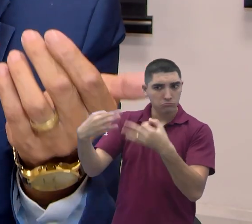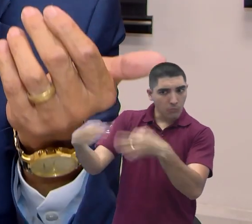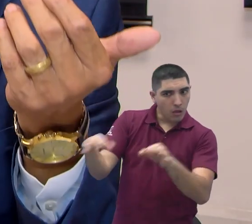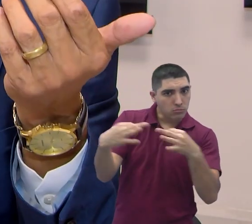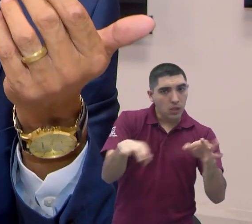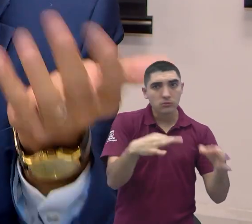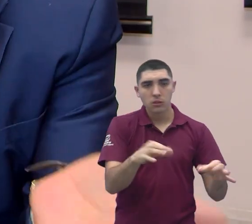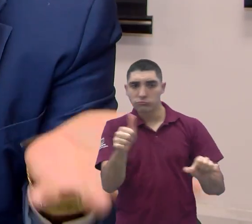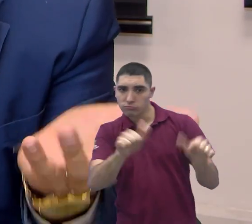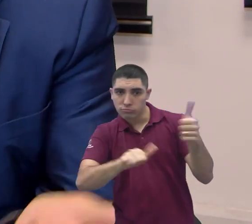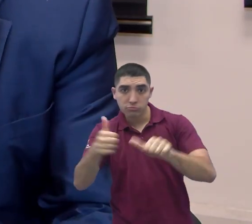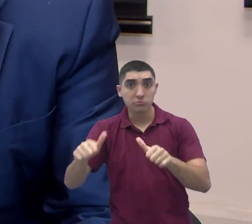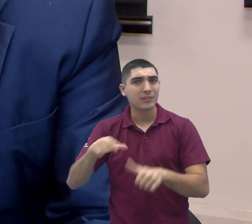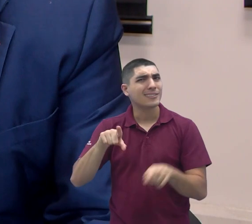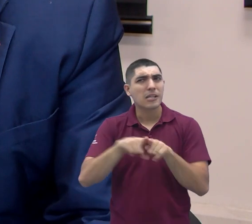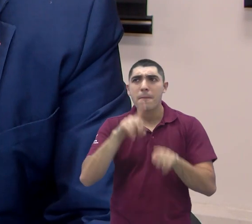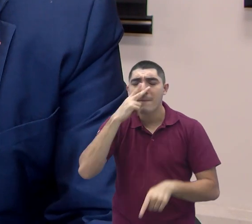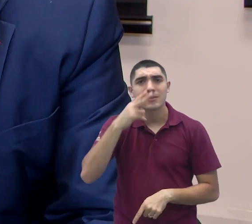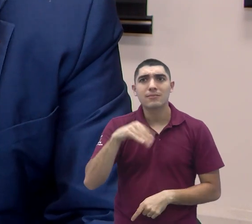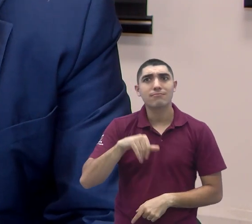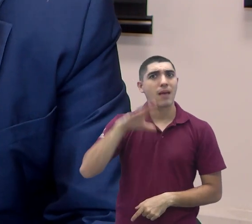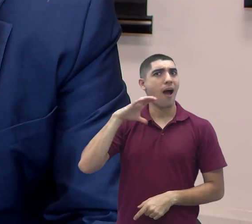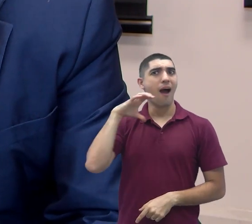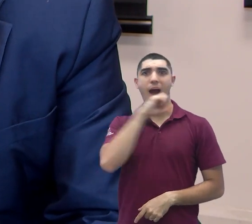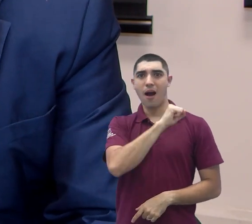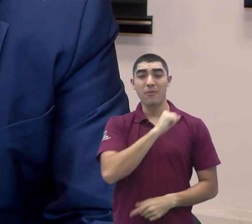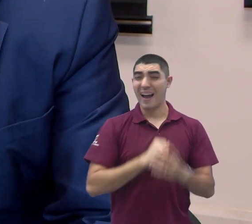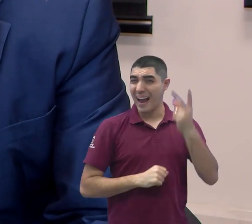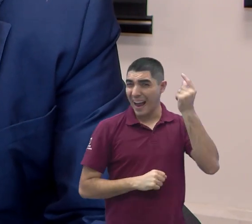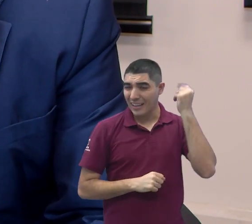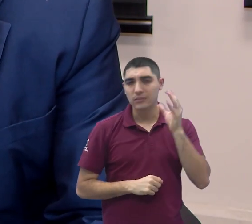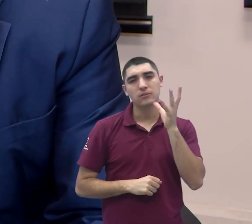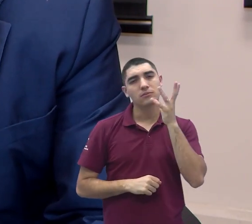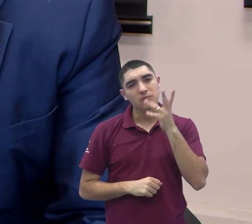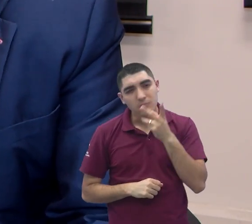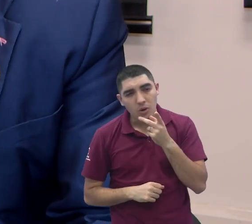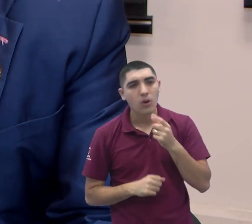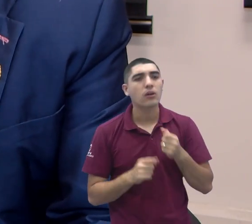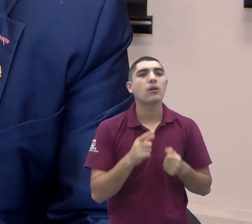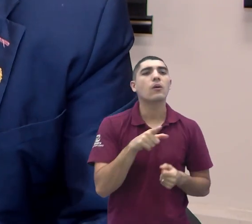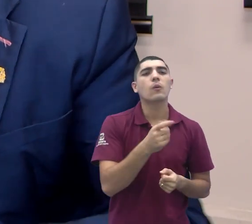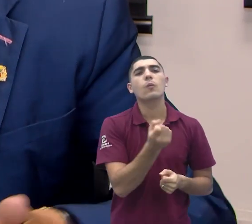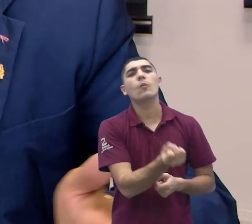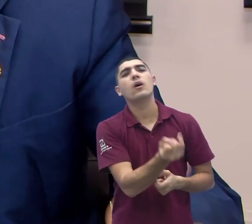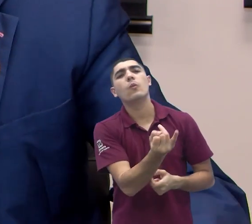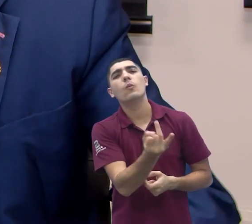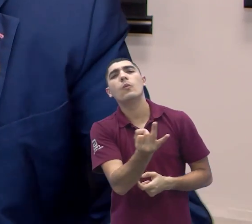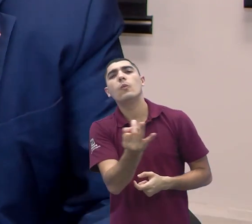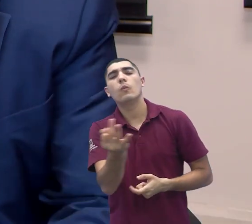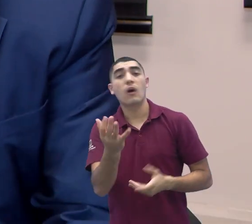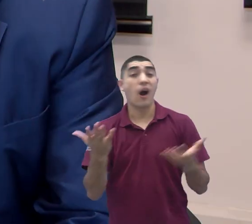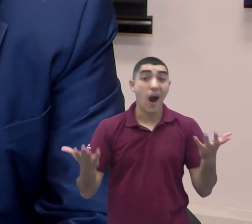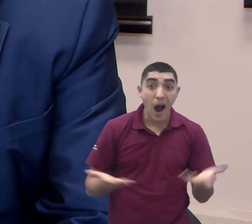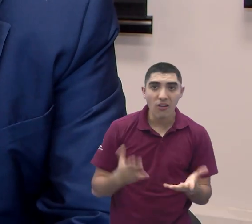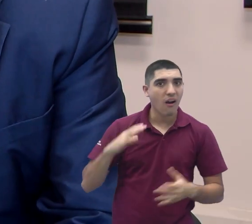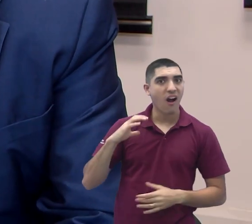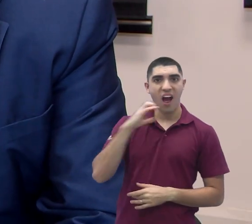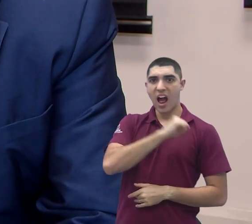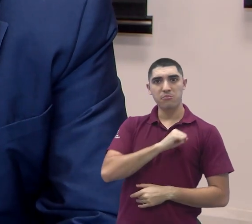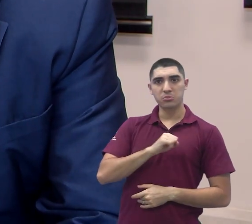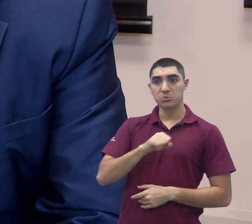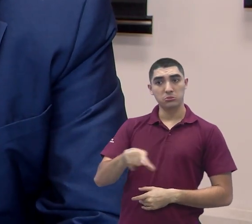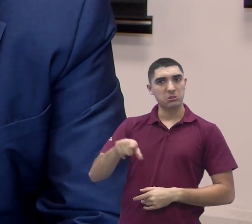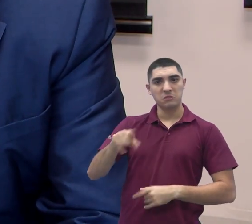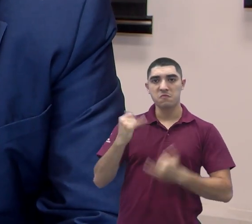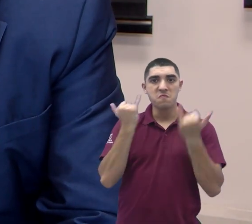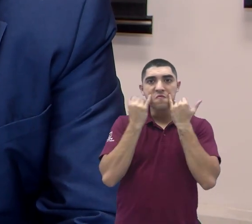legitimidade das votações, isso aí fora a agilidade para as votações, que antigamente demorava um pouco mais a sessão, e